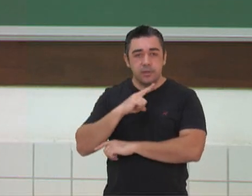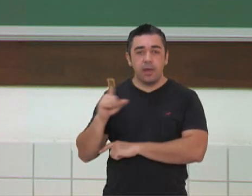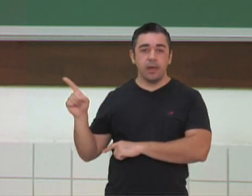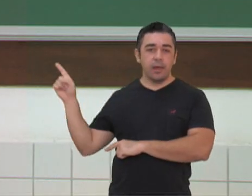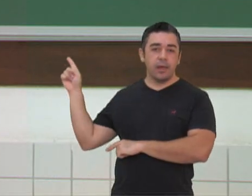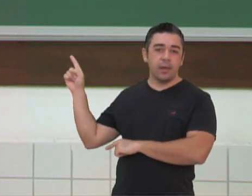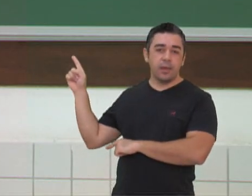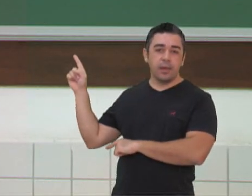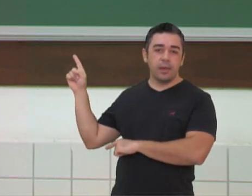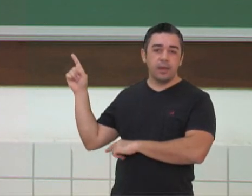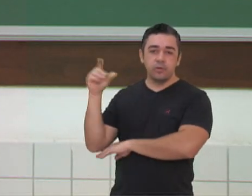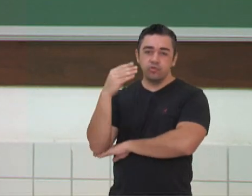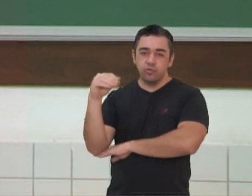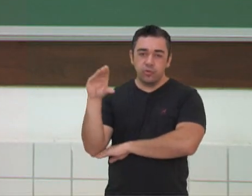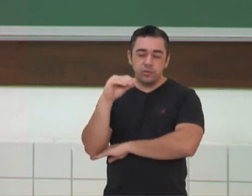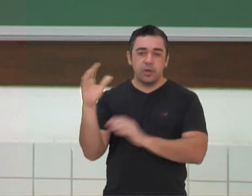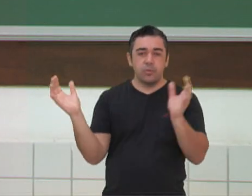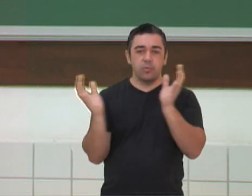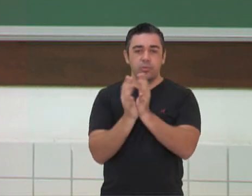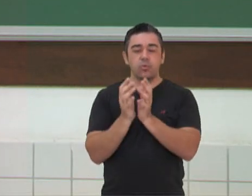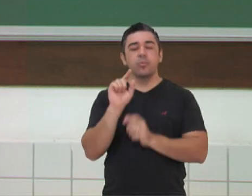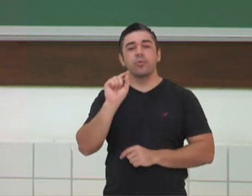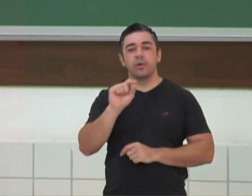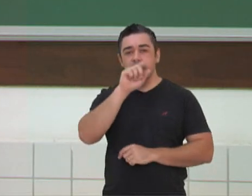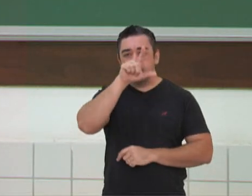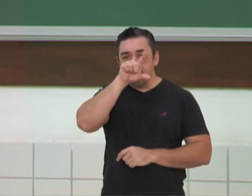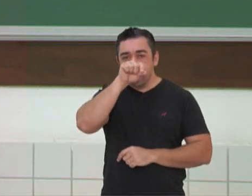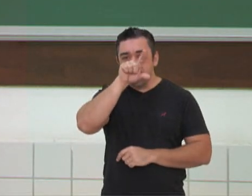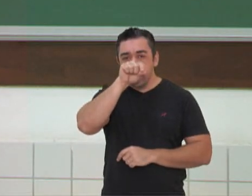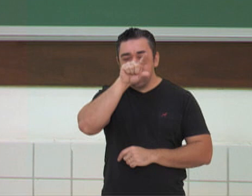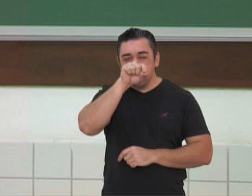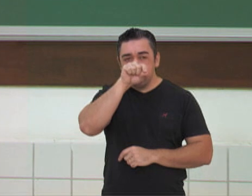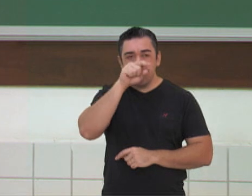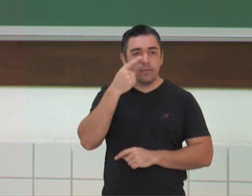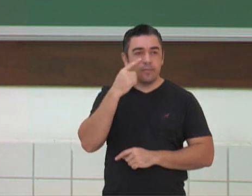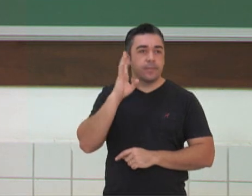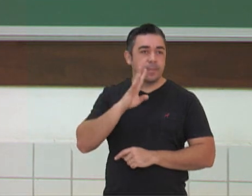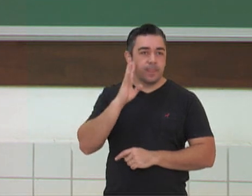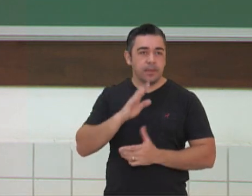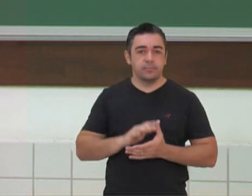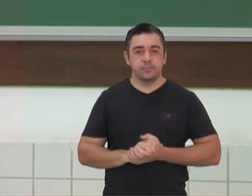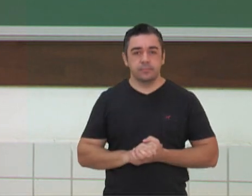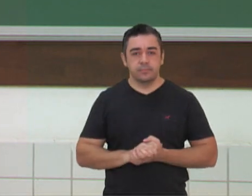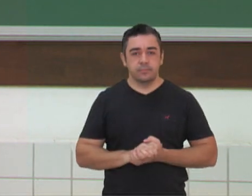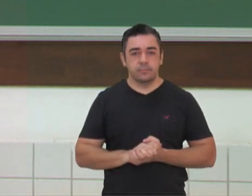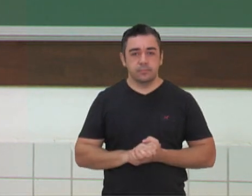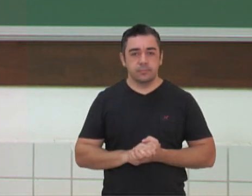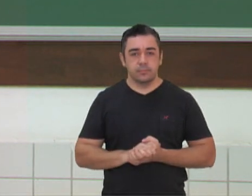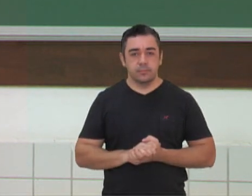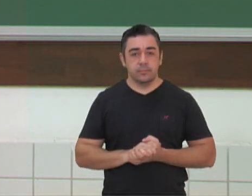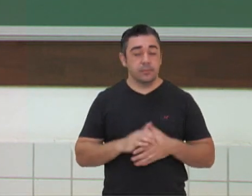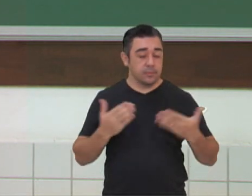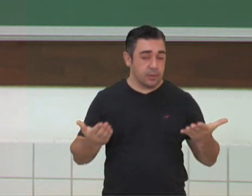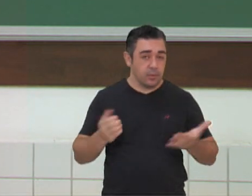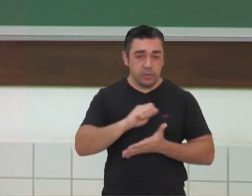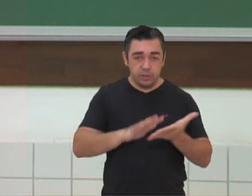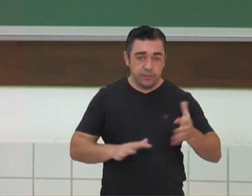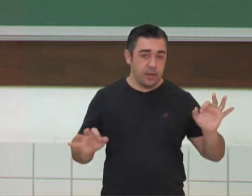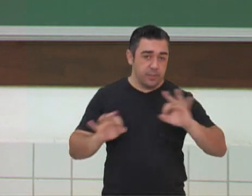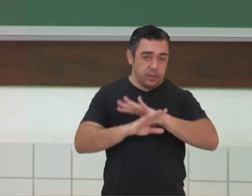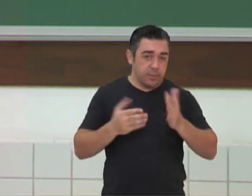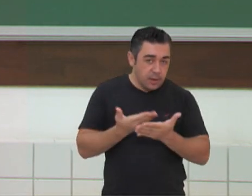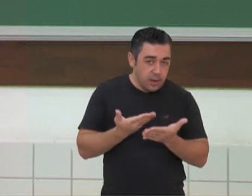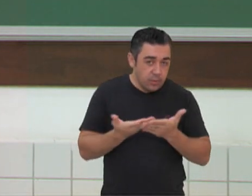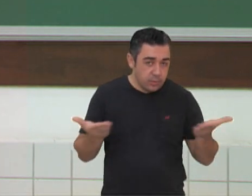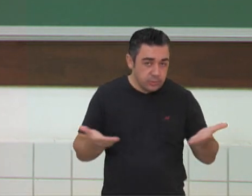Então, dinossauro, o único grupo sobrevivente é o grupo das aves. Olha que bacana. Então, o exercício para a gente encerrando a